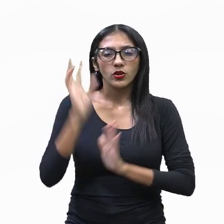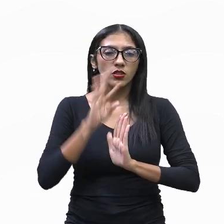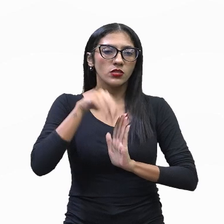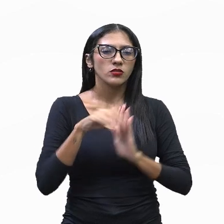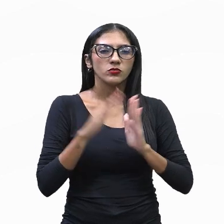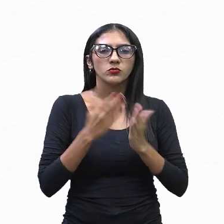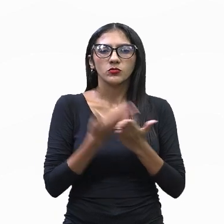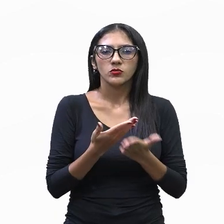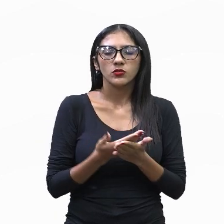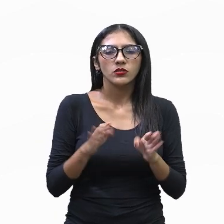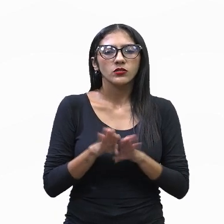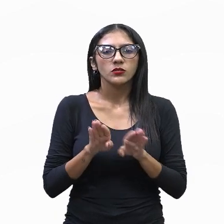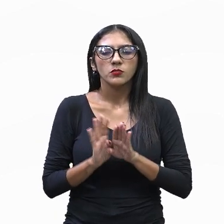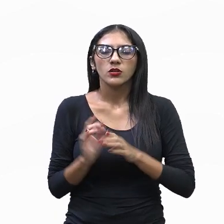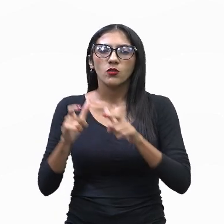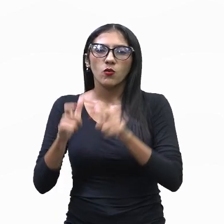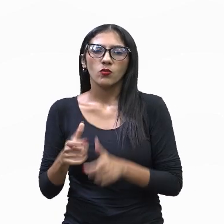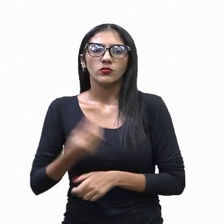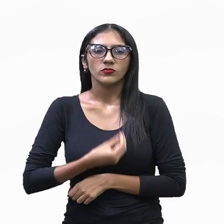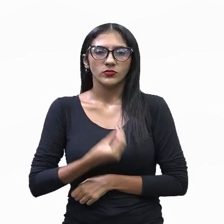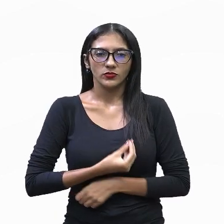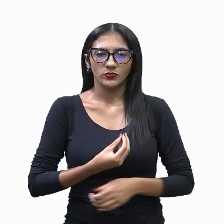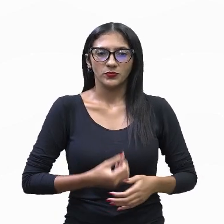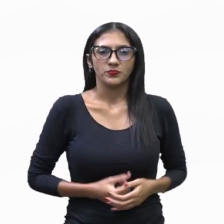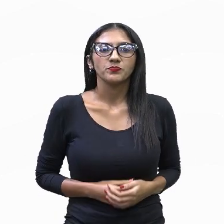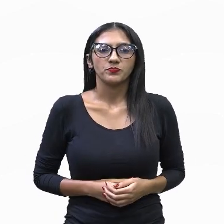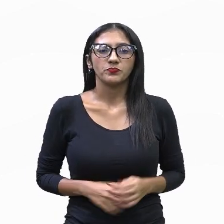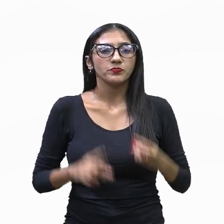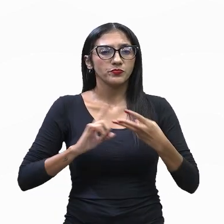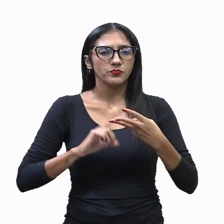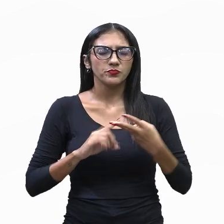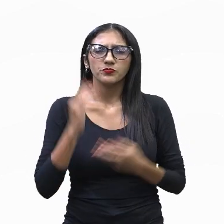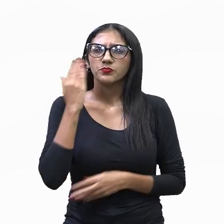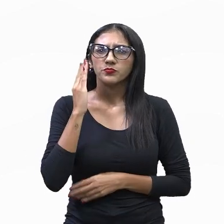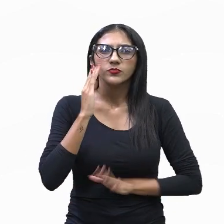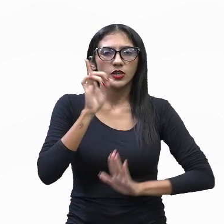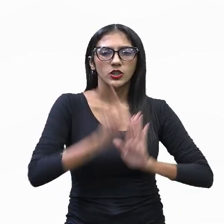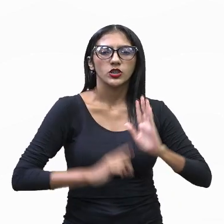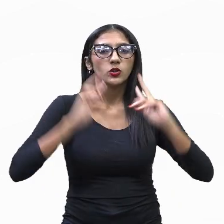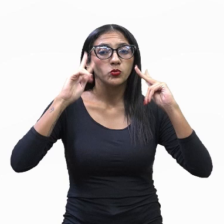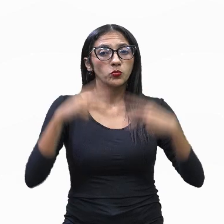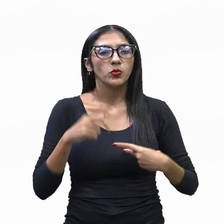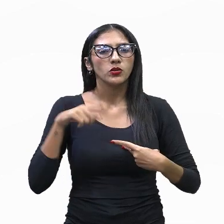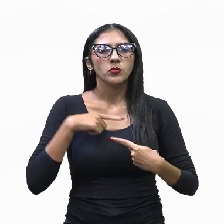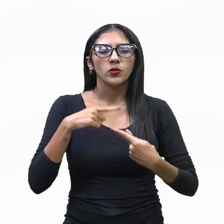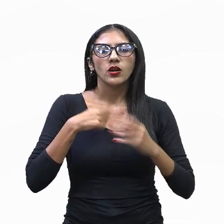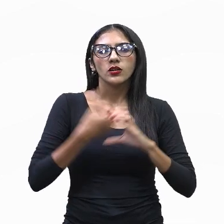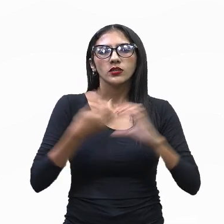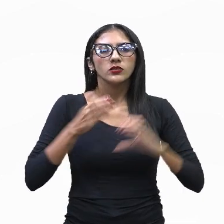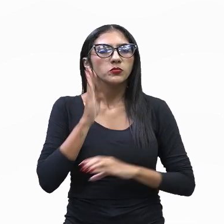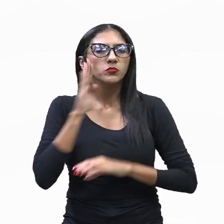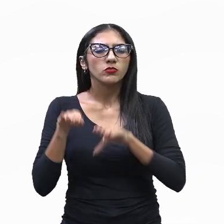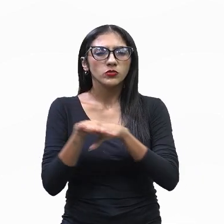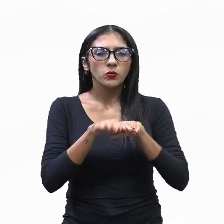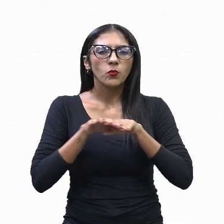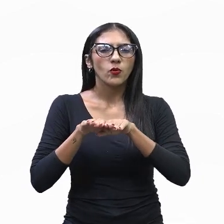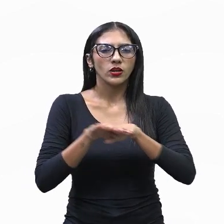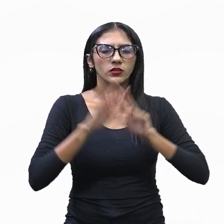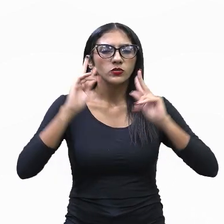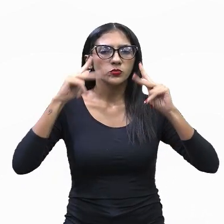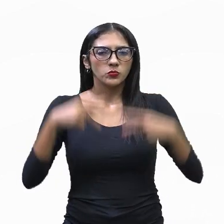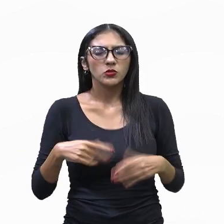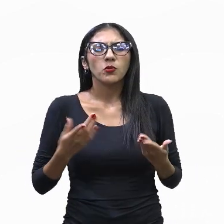comunidade em que estão inseridos? Considerando os direitos humanos como princípio de igualdade entre os homens, quais os limites e